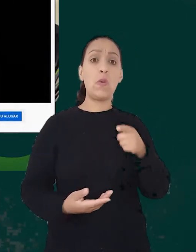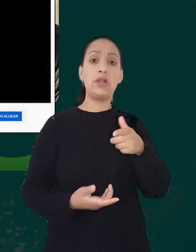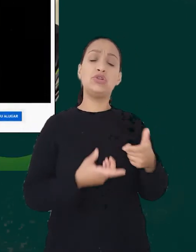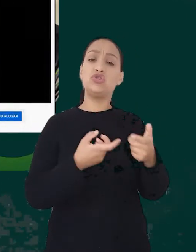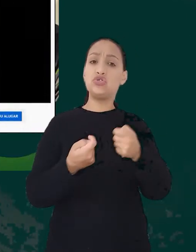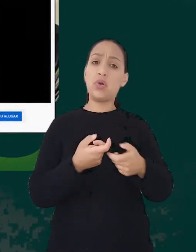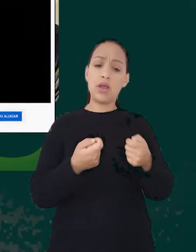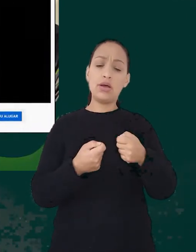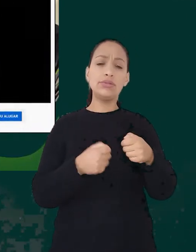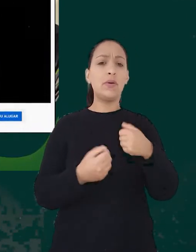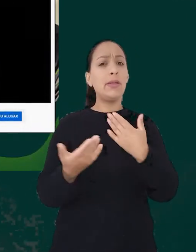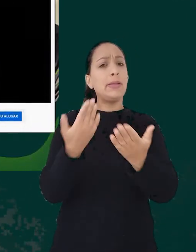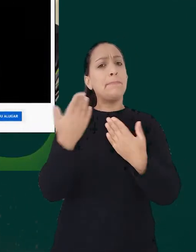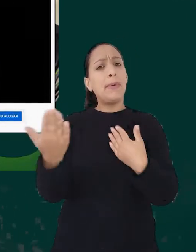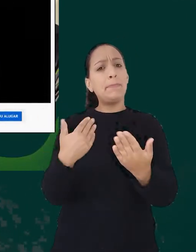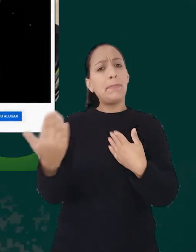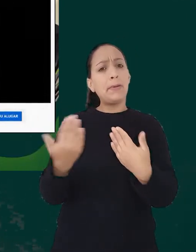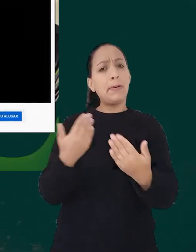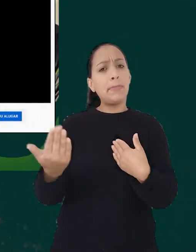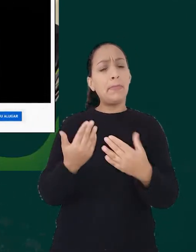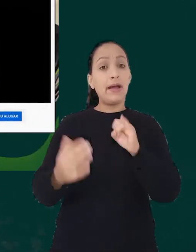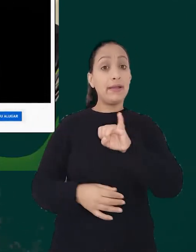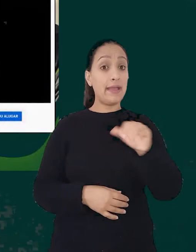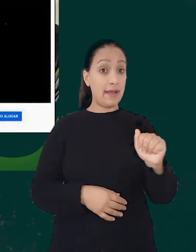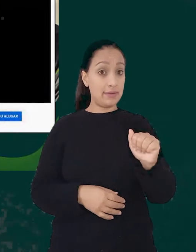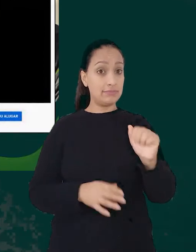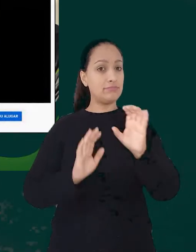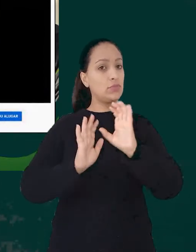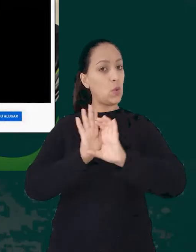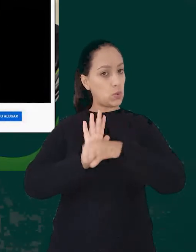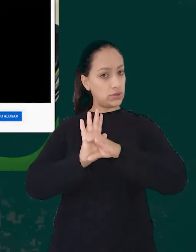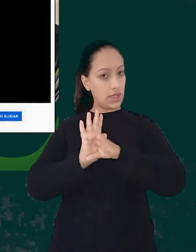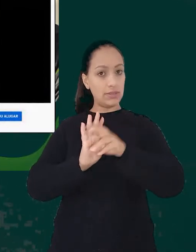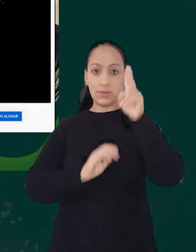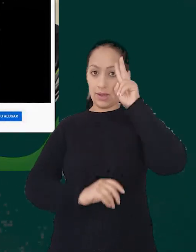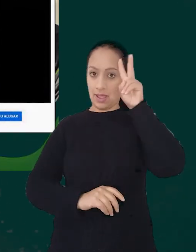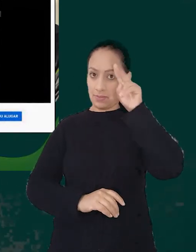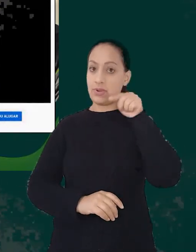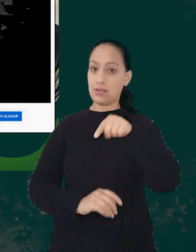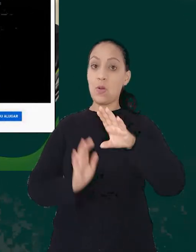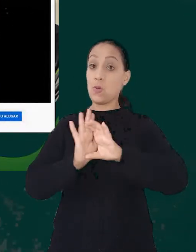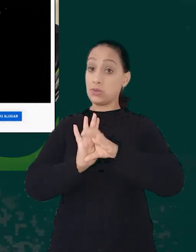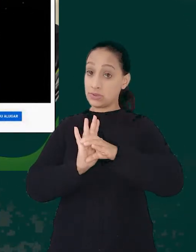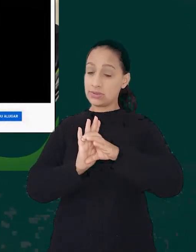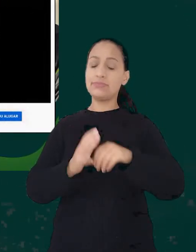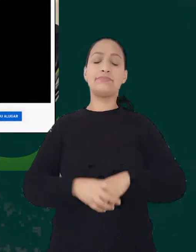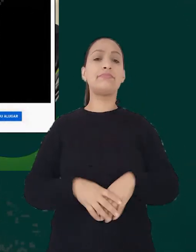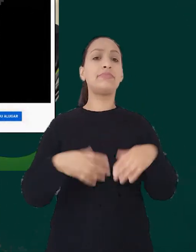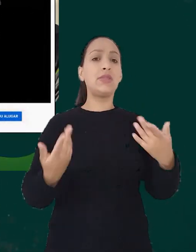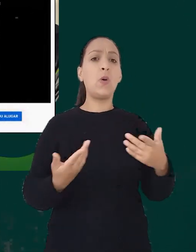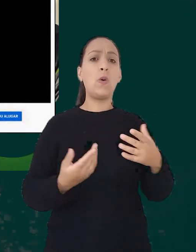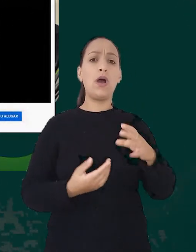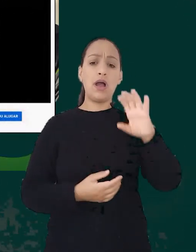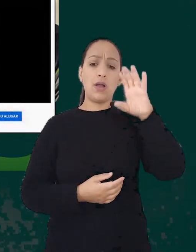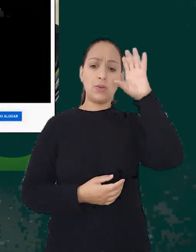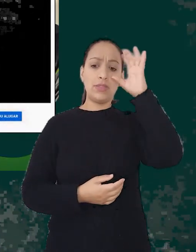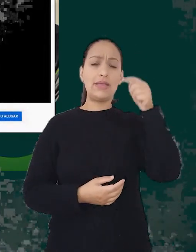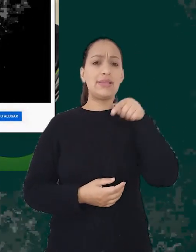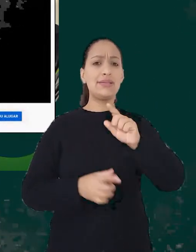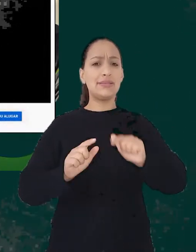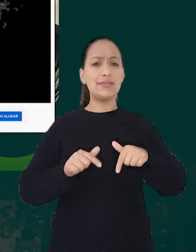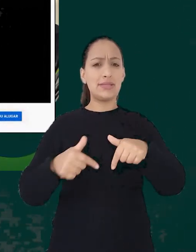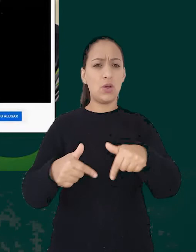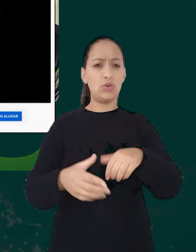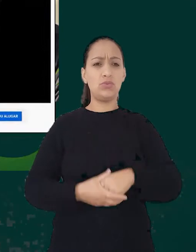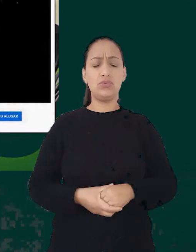está conversando com a inteligência artificial do computador. Lembrando que isso aqui é um conceito, tá? E, de repente, acontece essa ação. E o jogo aqui está